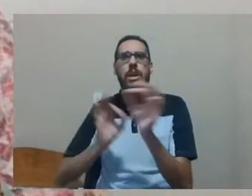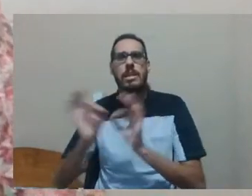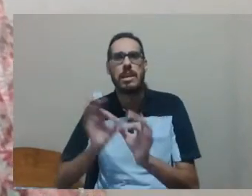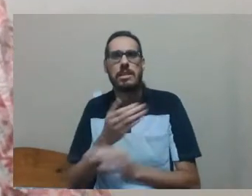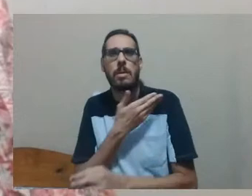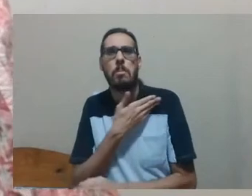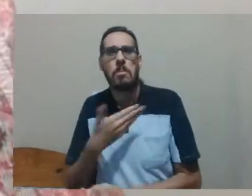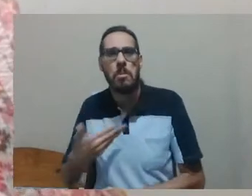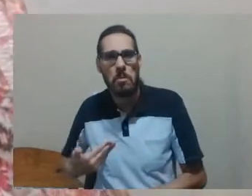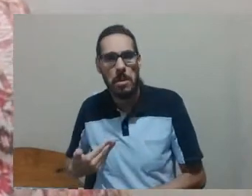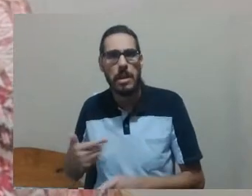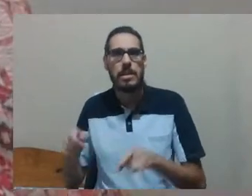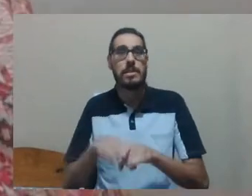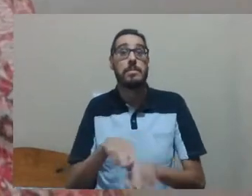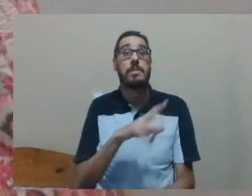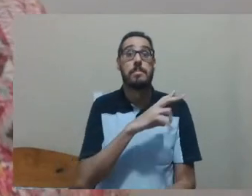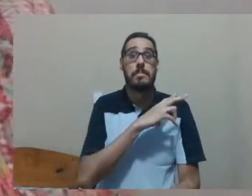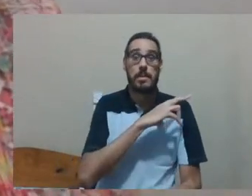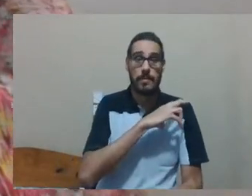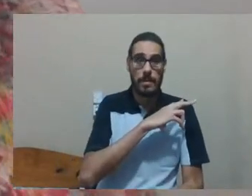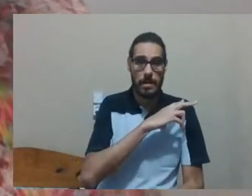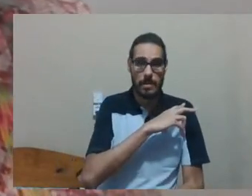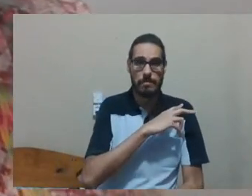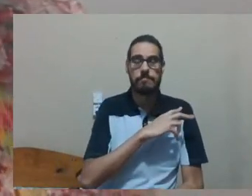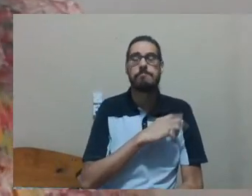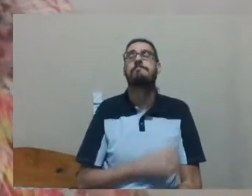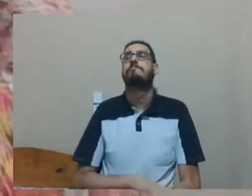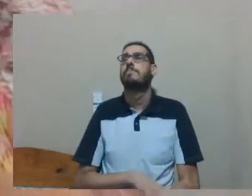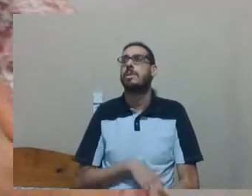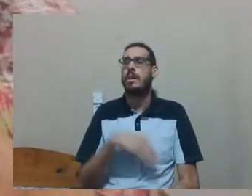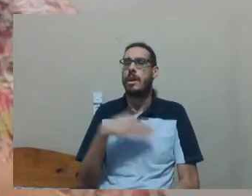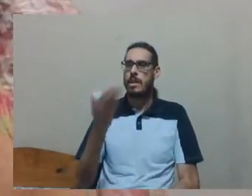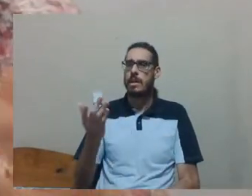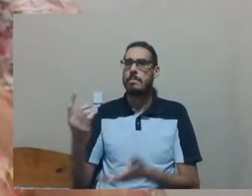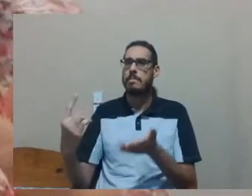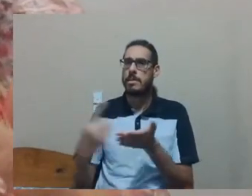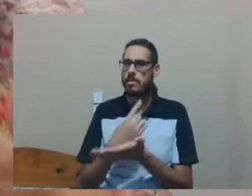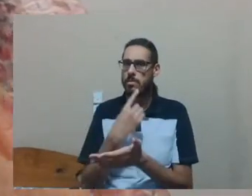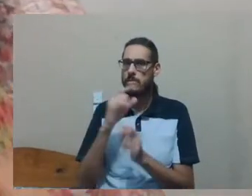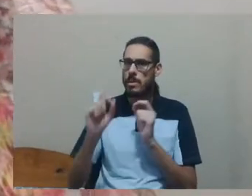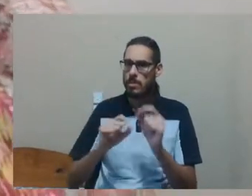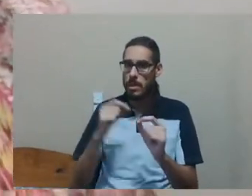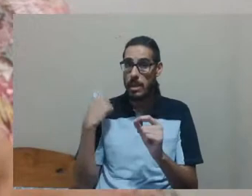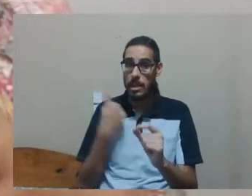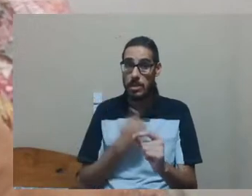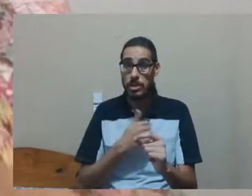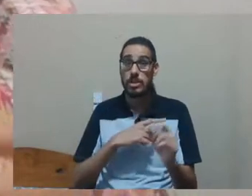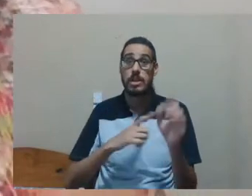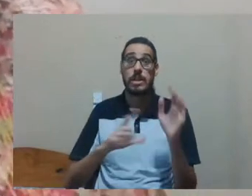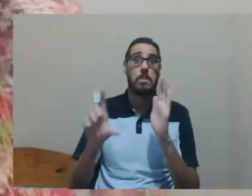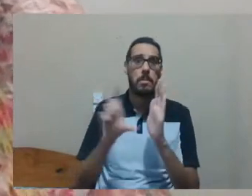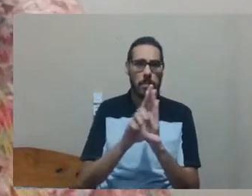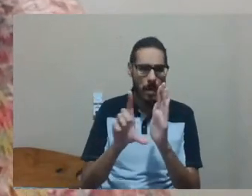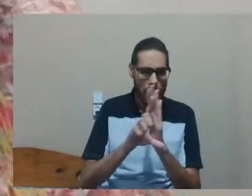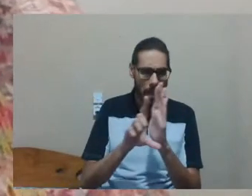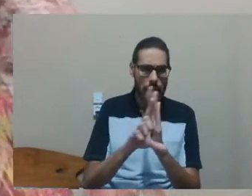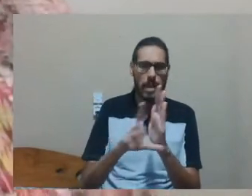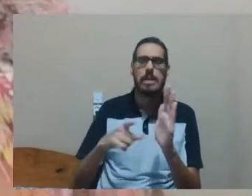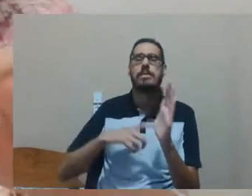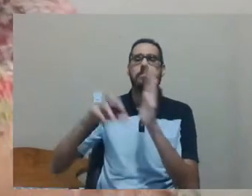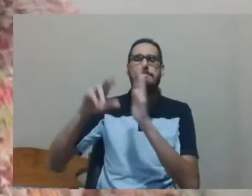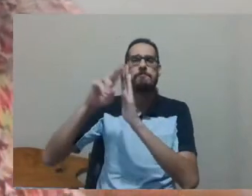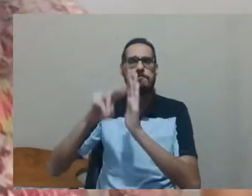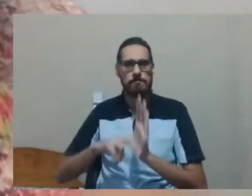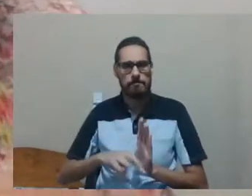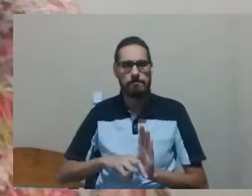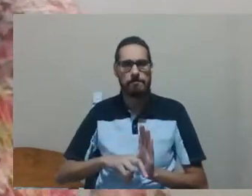aí o que fez a pergunta, né? No que ocorre é o seguinte, nós temos uma legislação, nós temos regulamentação,